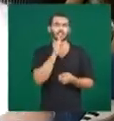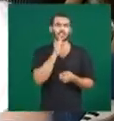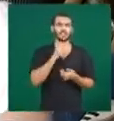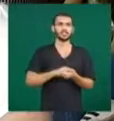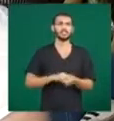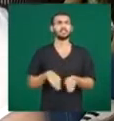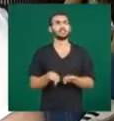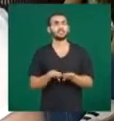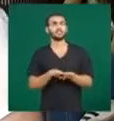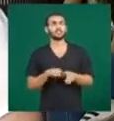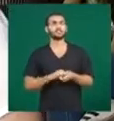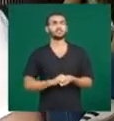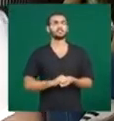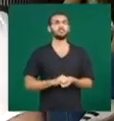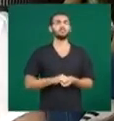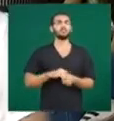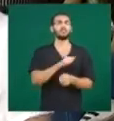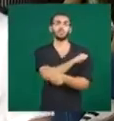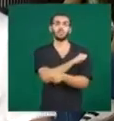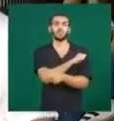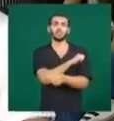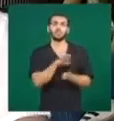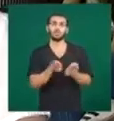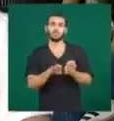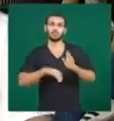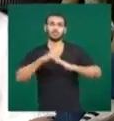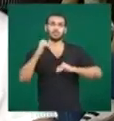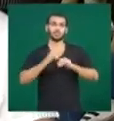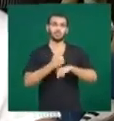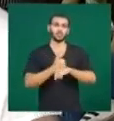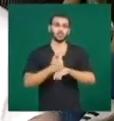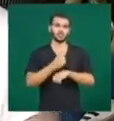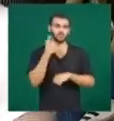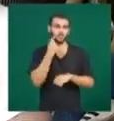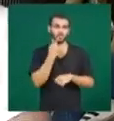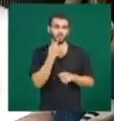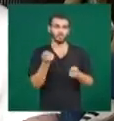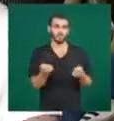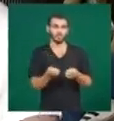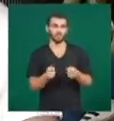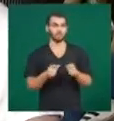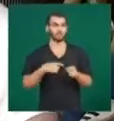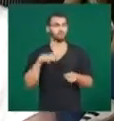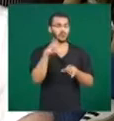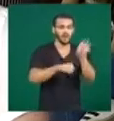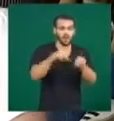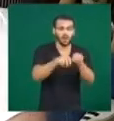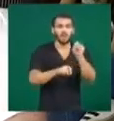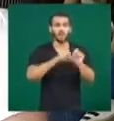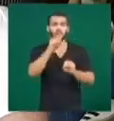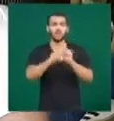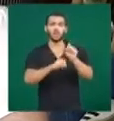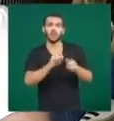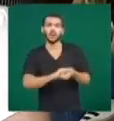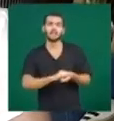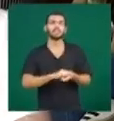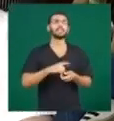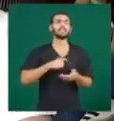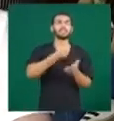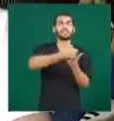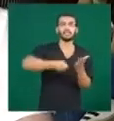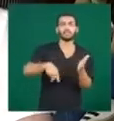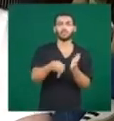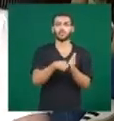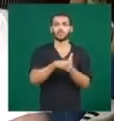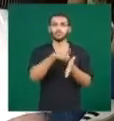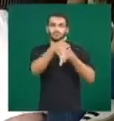ou até mesmo o profissional surdo, ele tenha condições de ter acesso a aquele conhecimento que está sendo veiculado naquele texto, na língua de